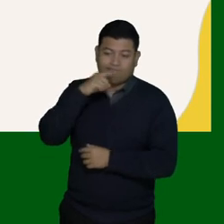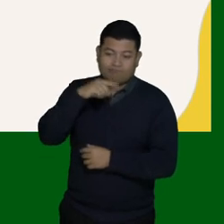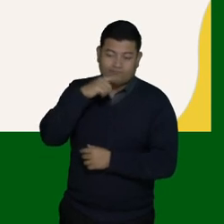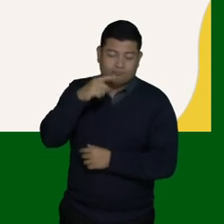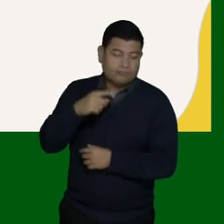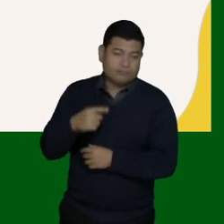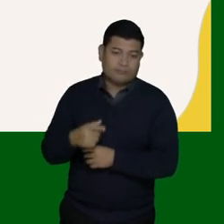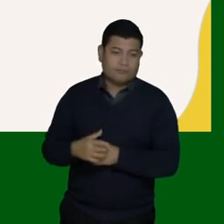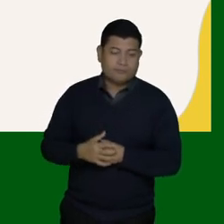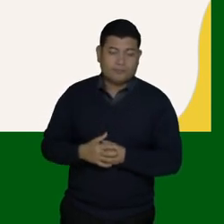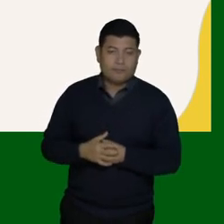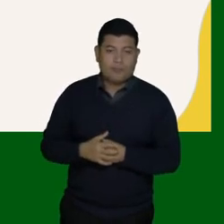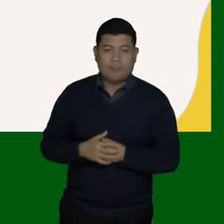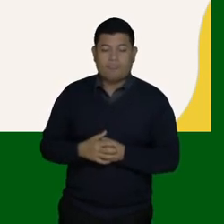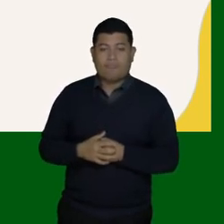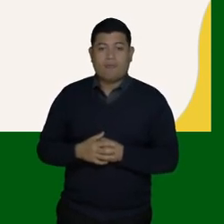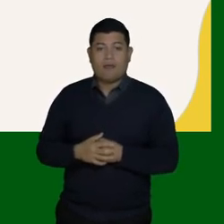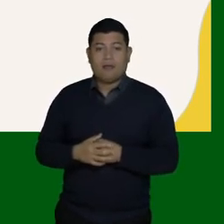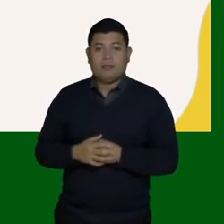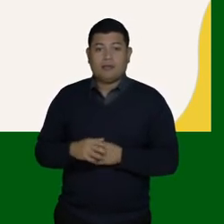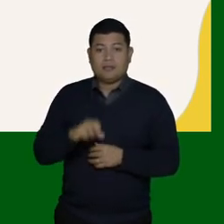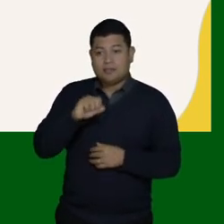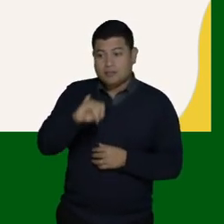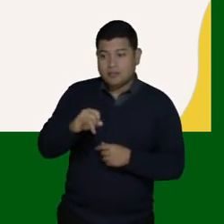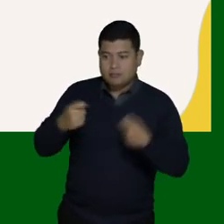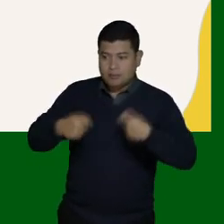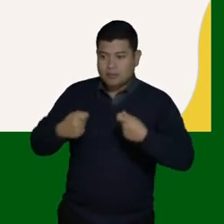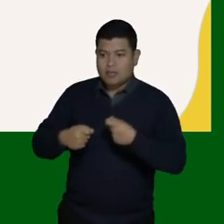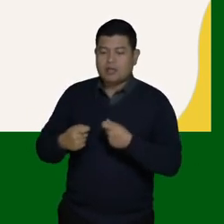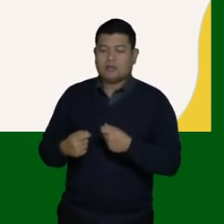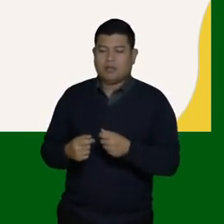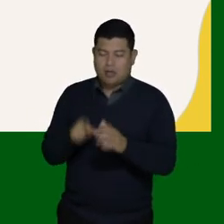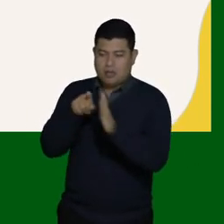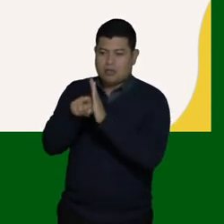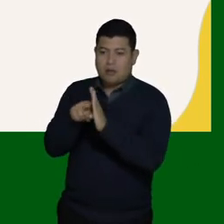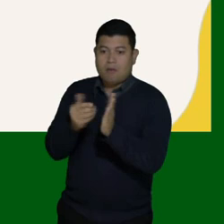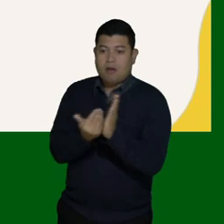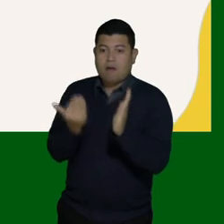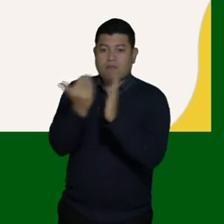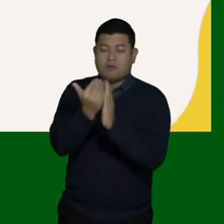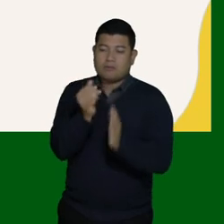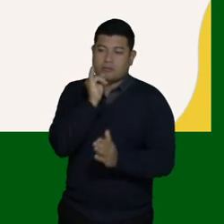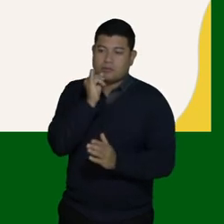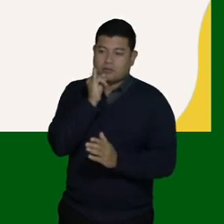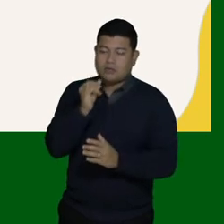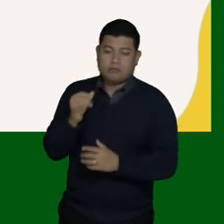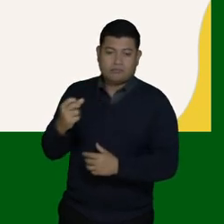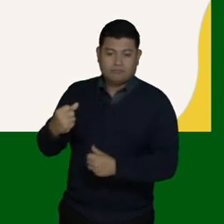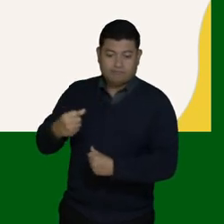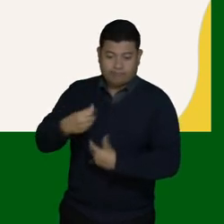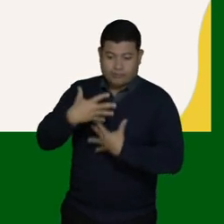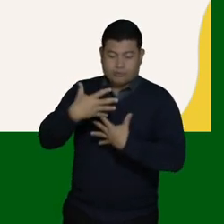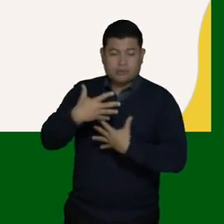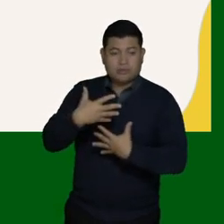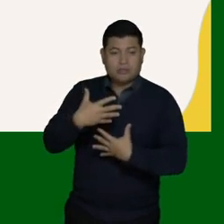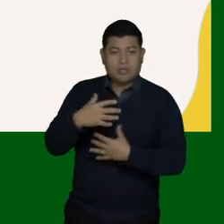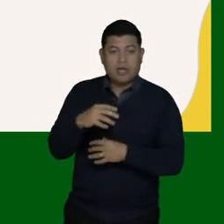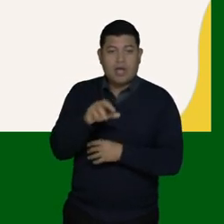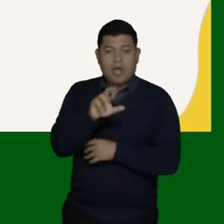necessário a gente faz os exames complementares tanto radiológicos assim como